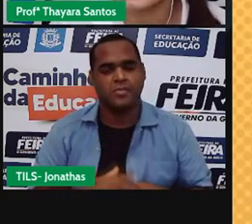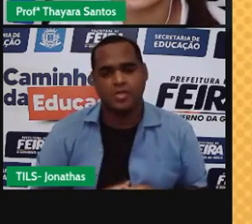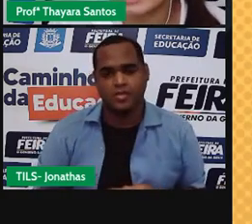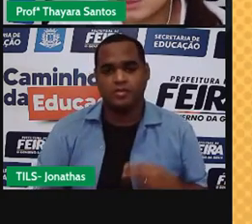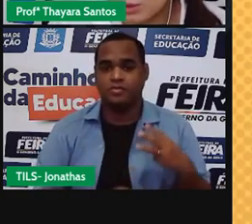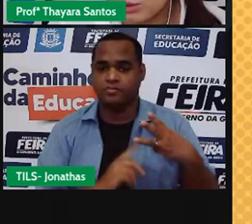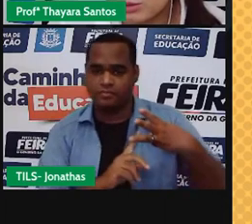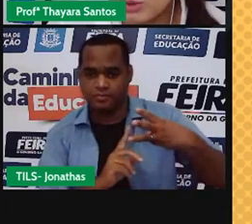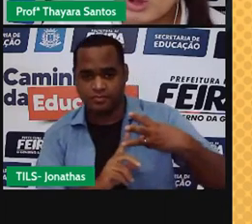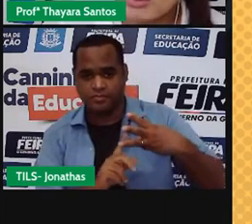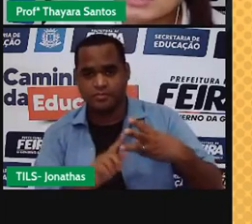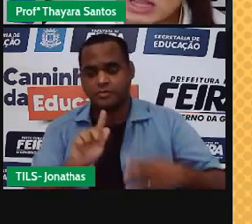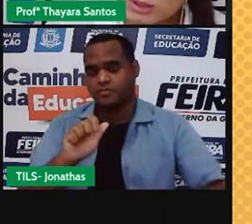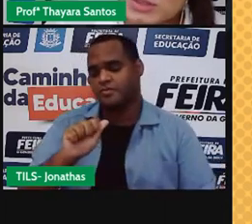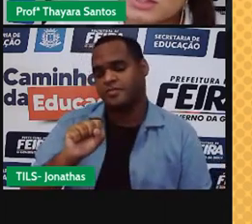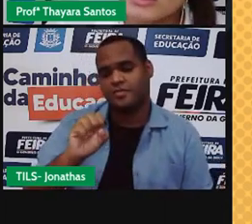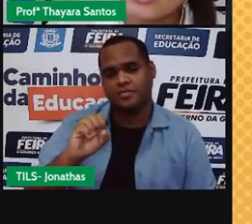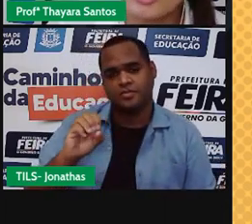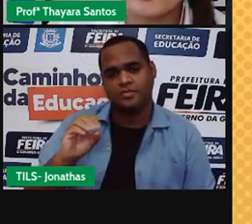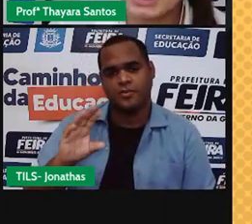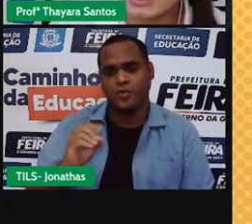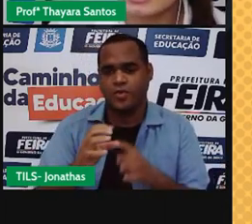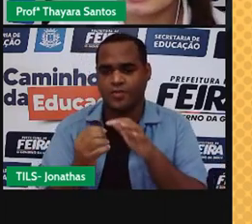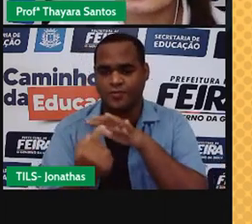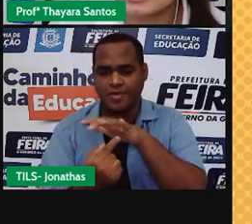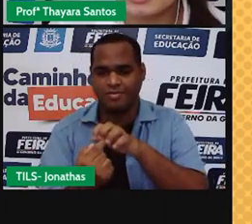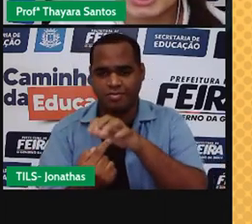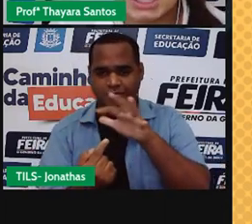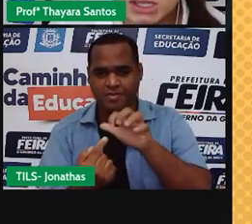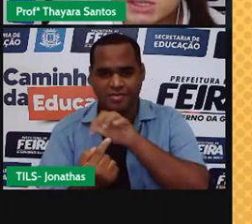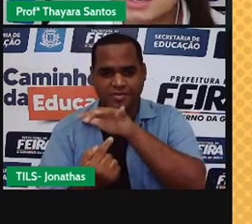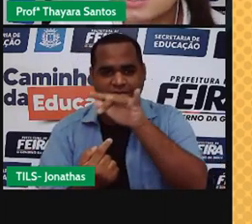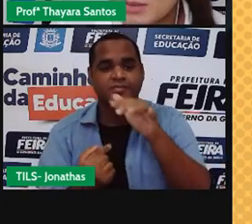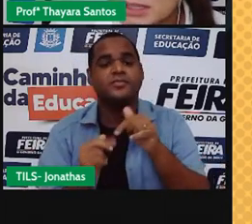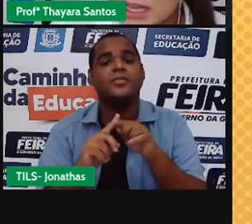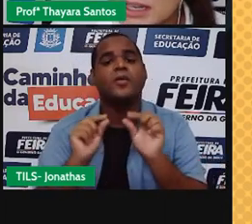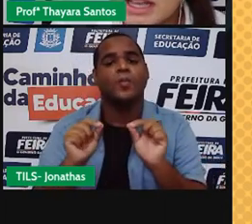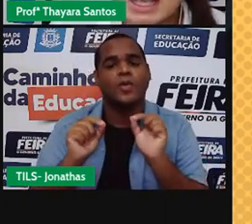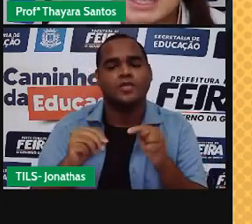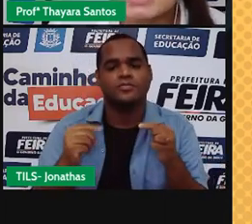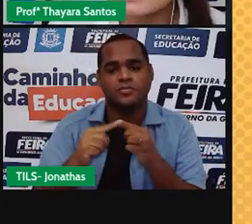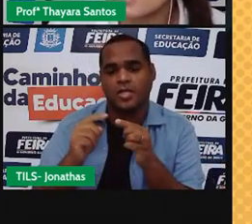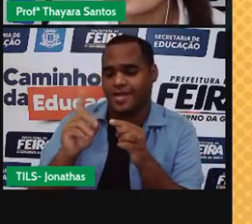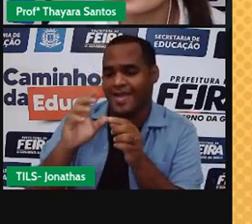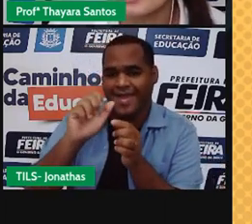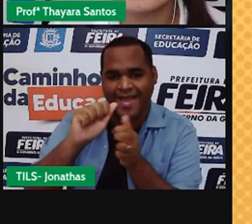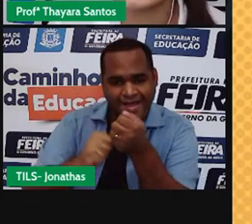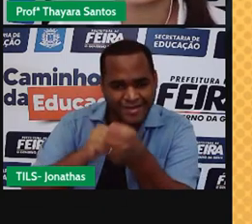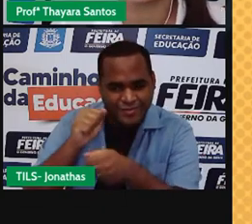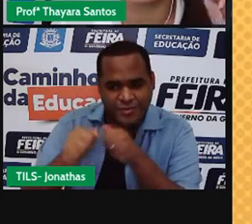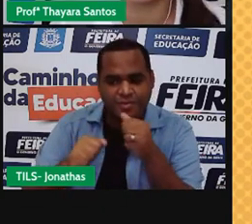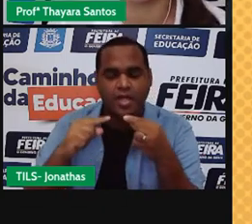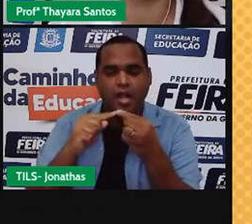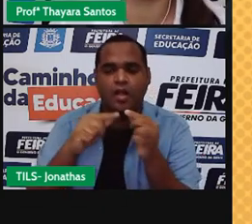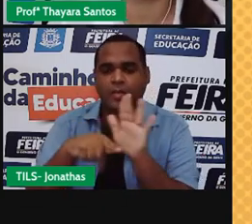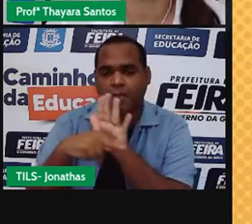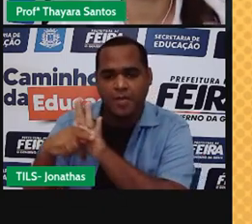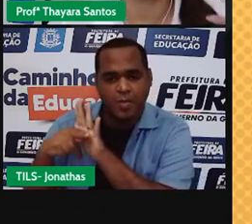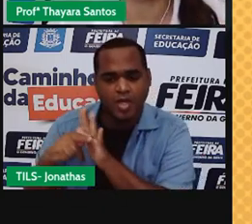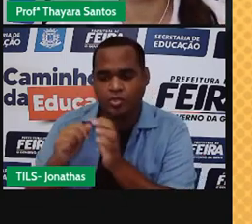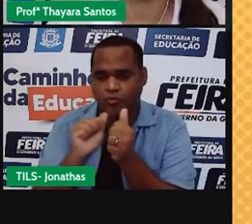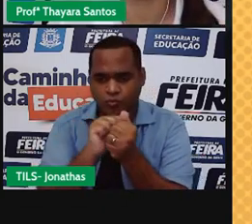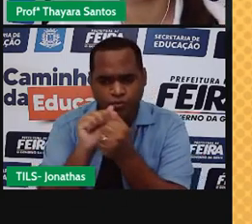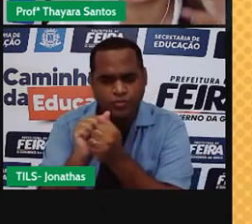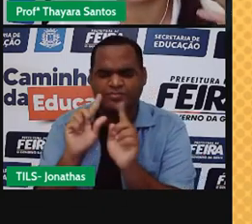No estado gasoso, os átomos que vão formar essa substância, essa matéria, eles não estão mais juntinhos, eles